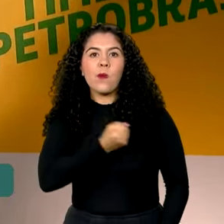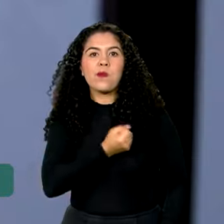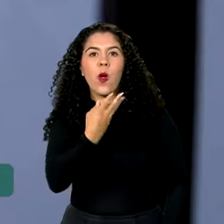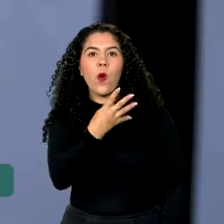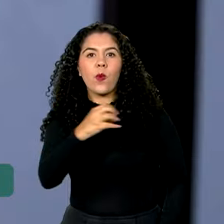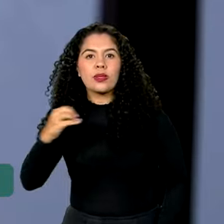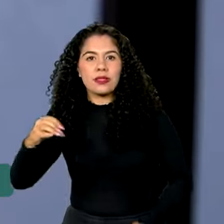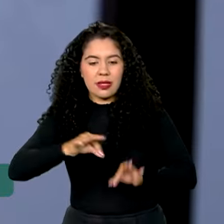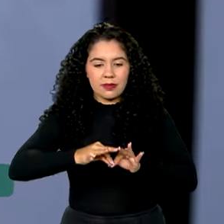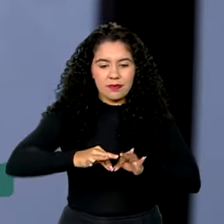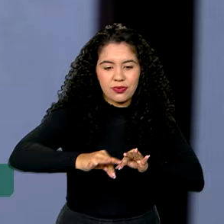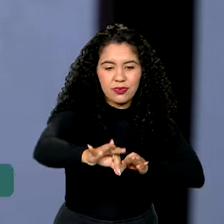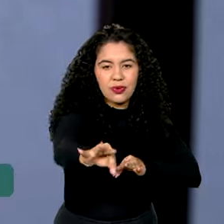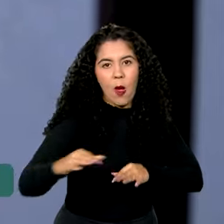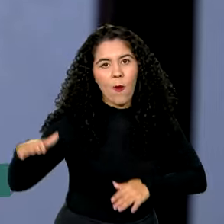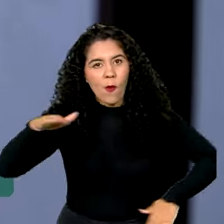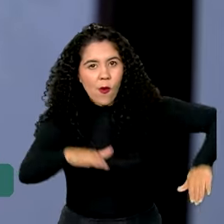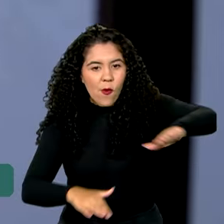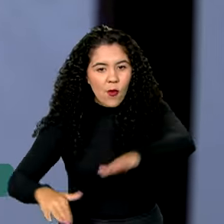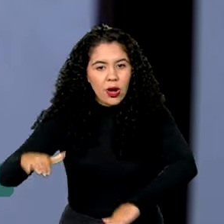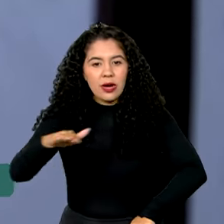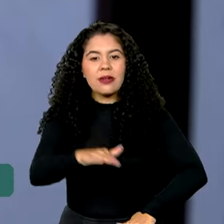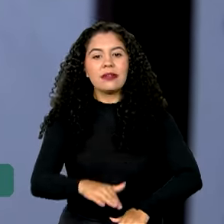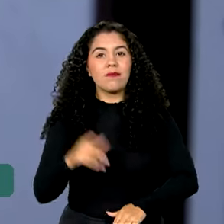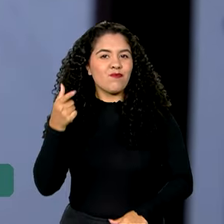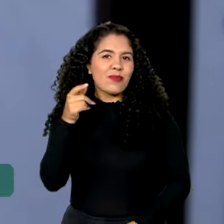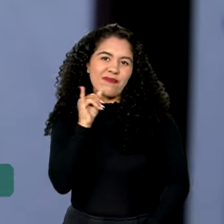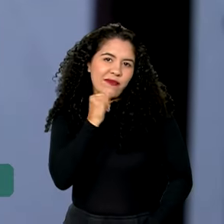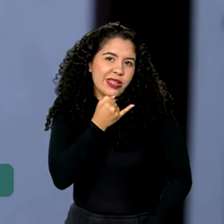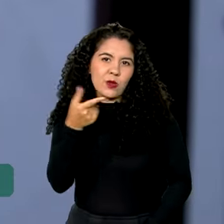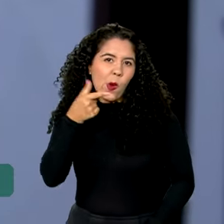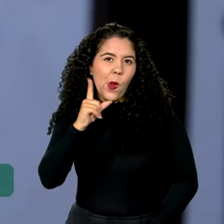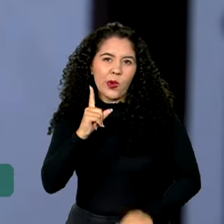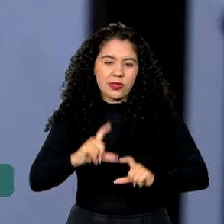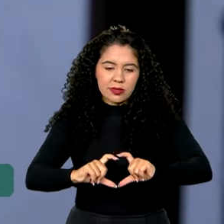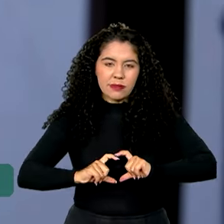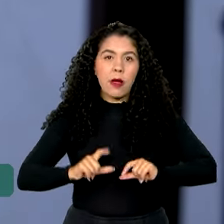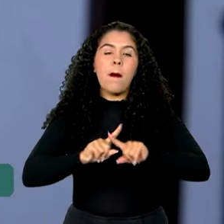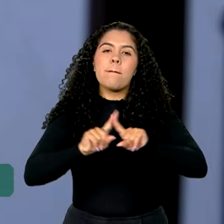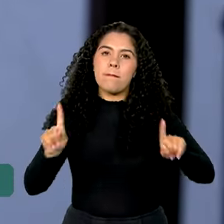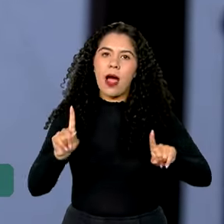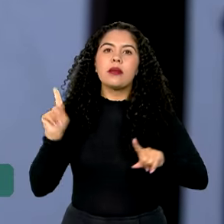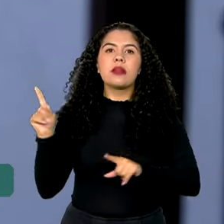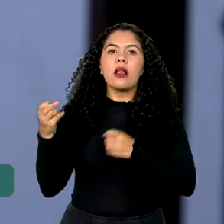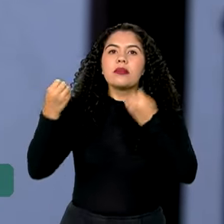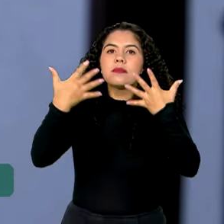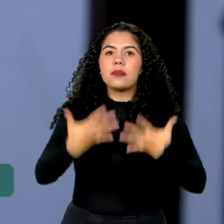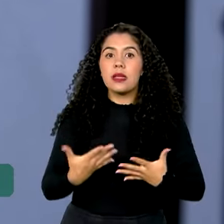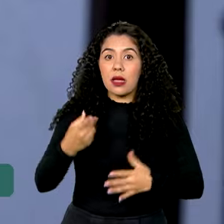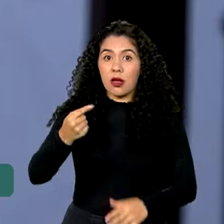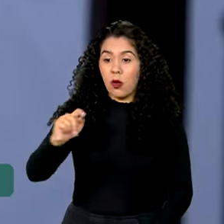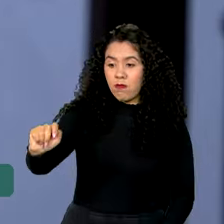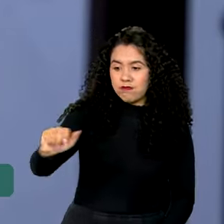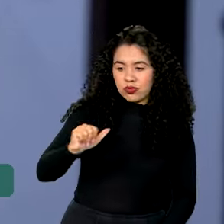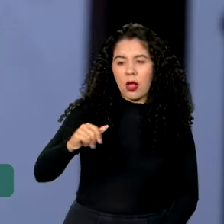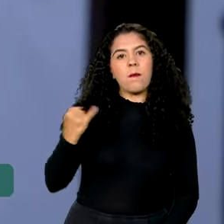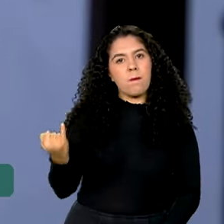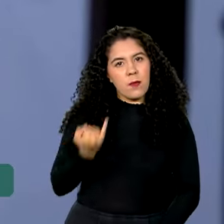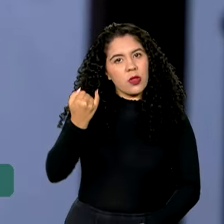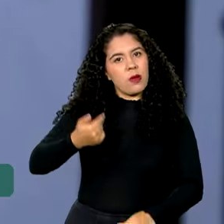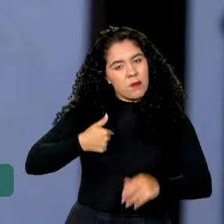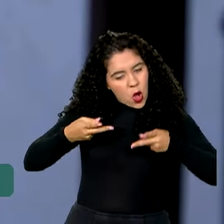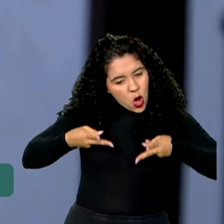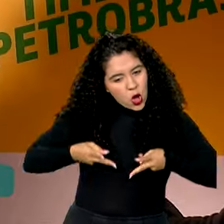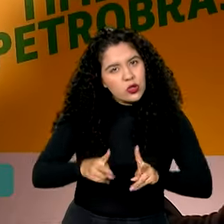livre. Apesar de não ter saído de Paris com uma medalha, ele afirmou que o patrocínio será fundamental para continuar lutando